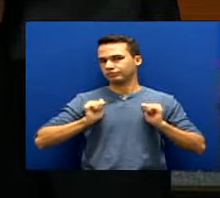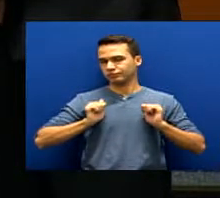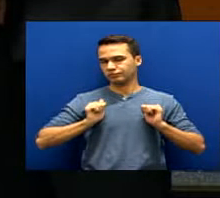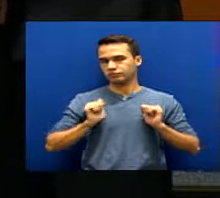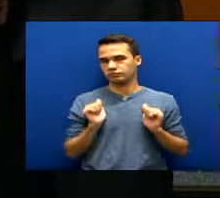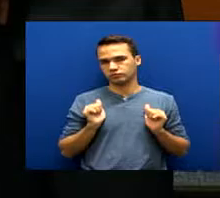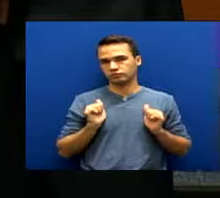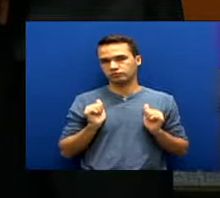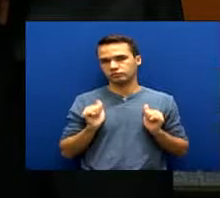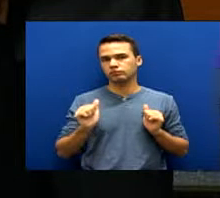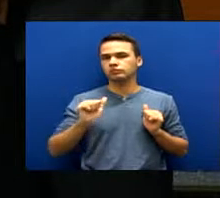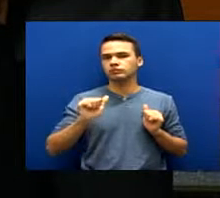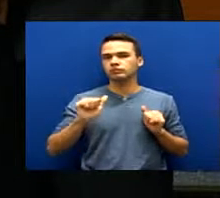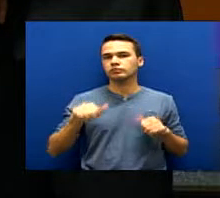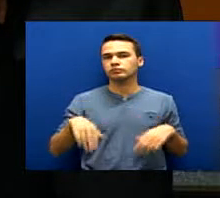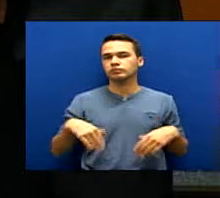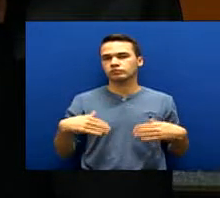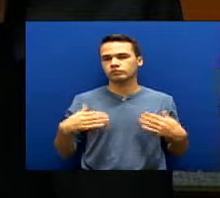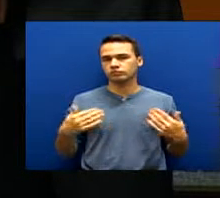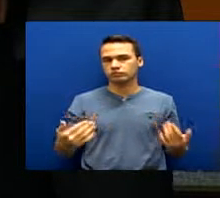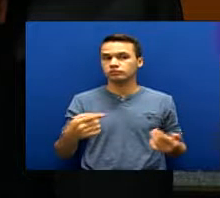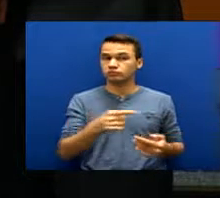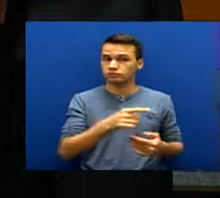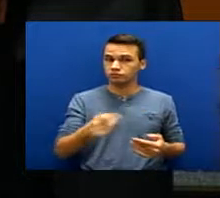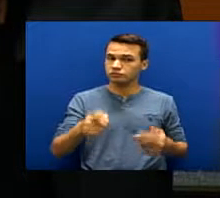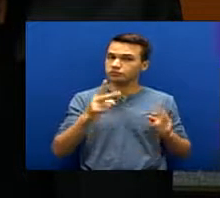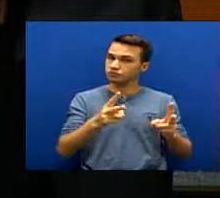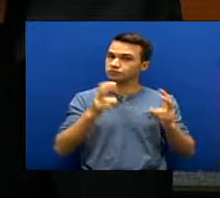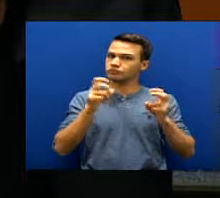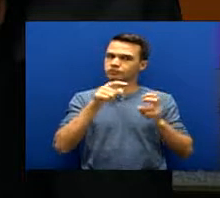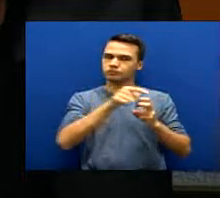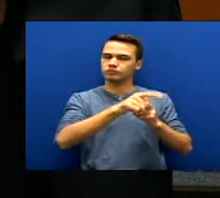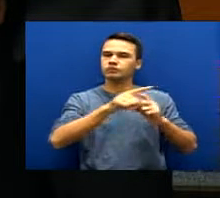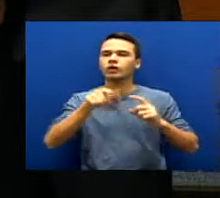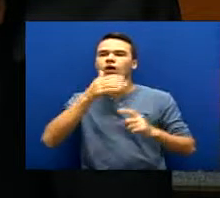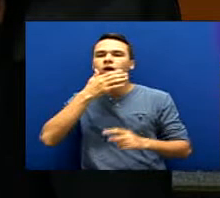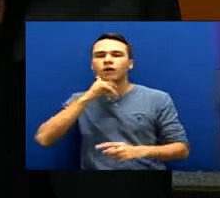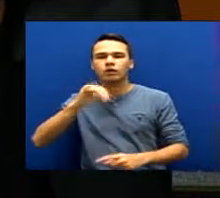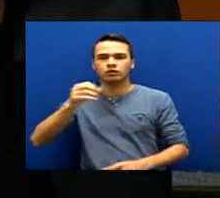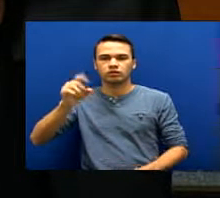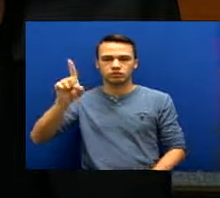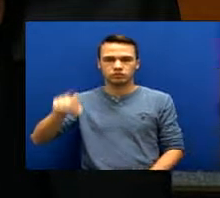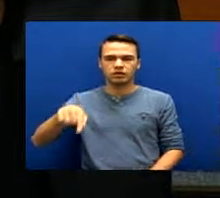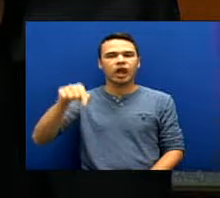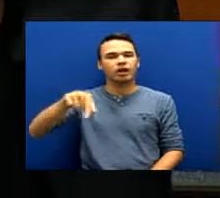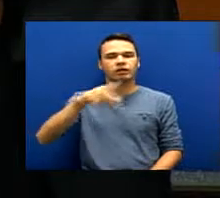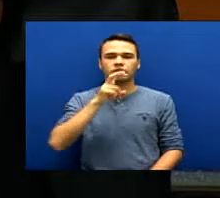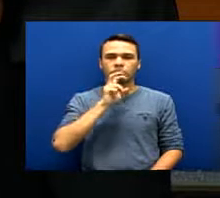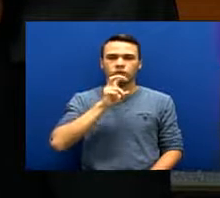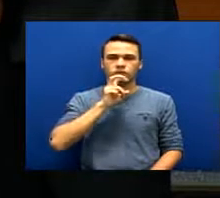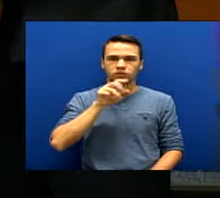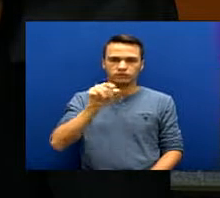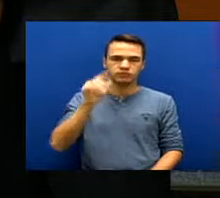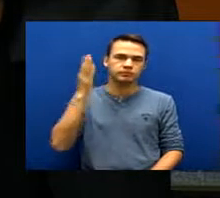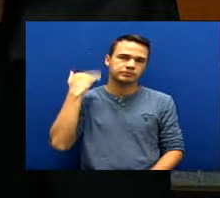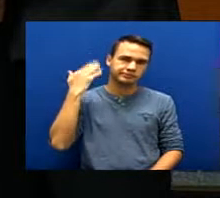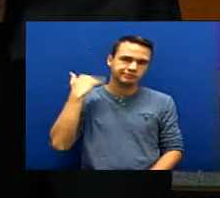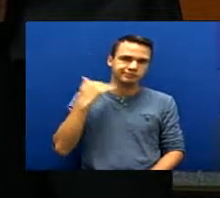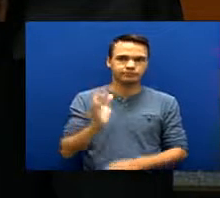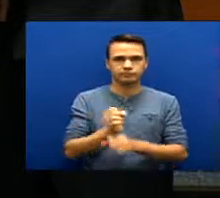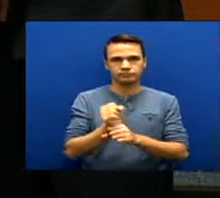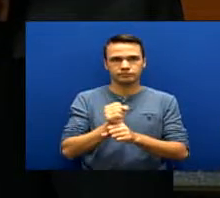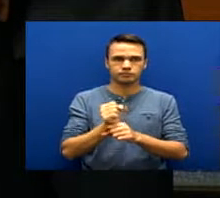momento bíblico, né, a Pastoral do Menor, a gente sempre diz, nós temos que levar sempre 2 livros conosco. Um